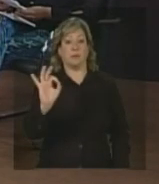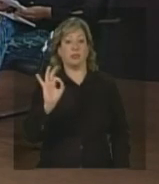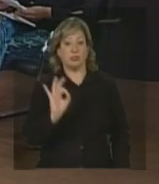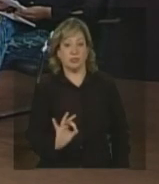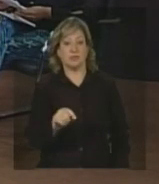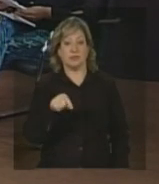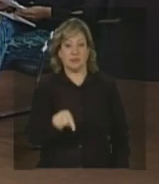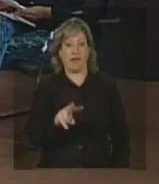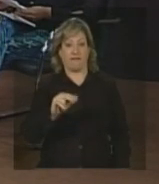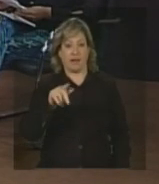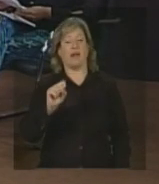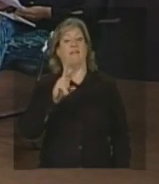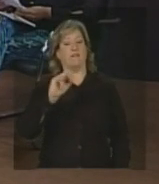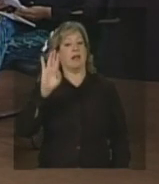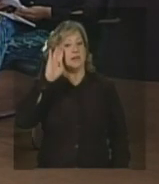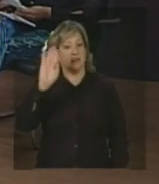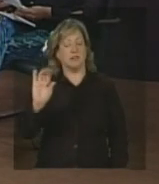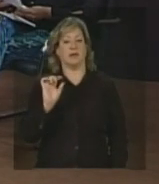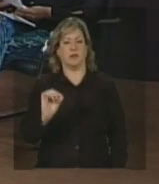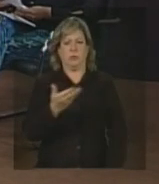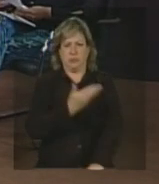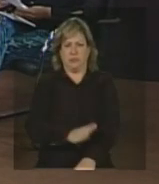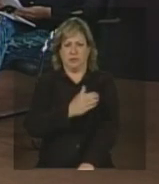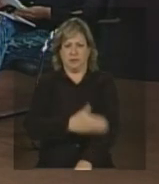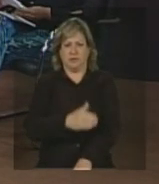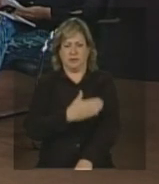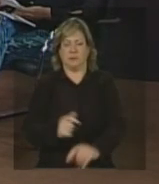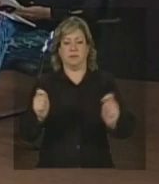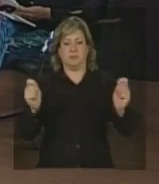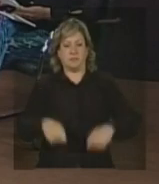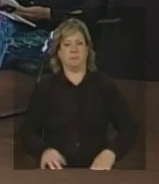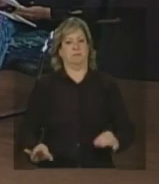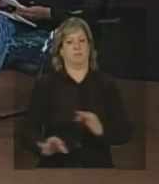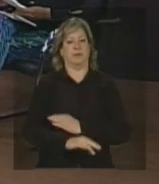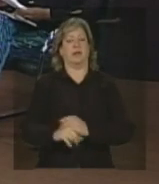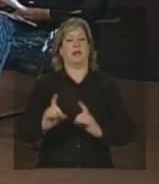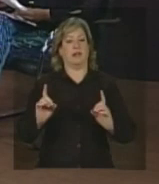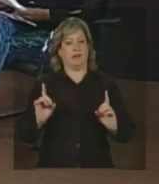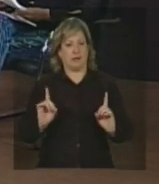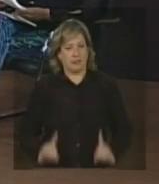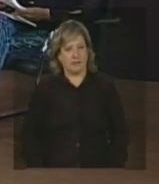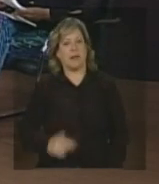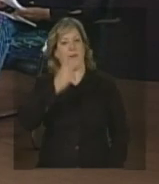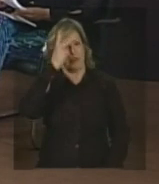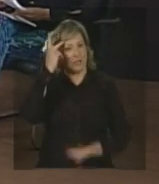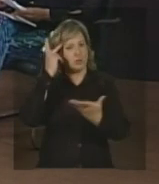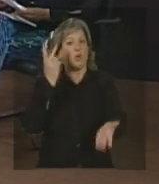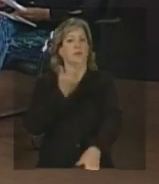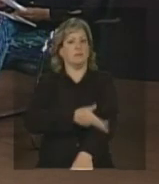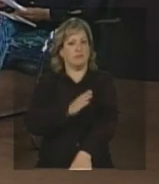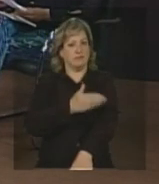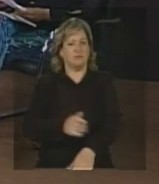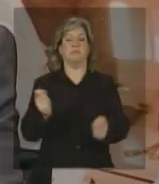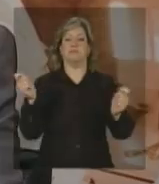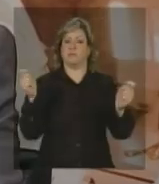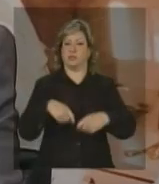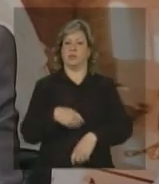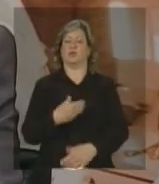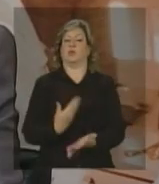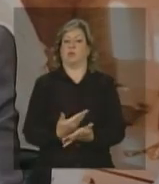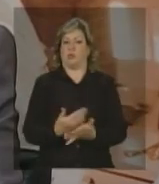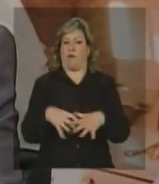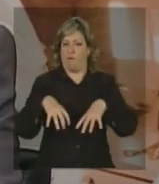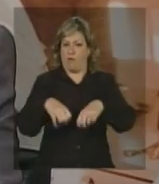Pronatec serão destinadas à qualificação, à capacitação profissional das pessoas com deficiência. É um grande avanço.